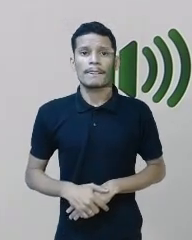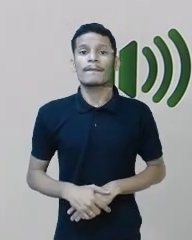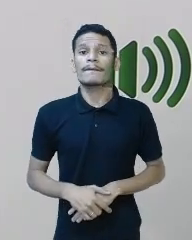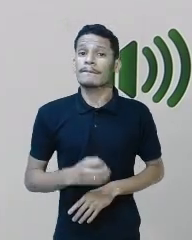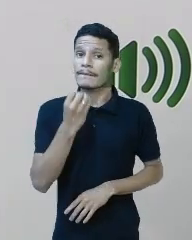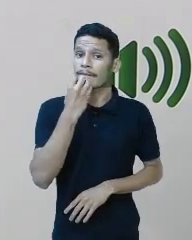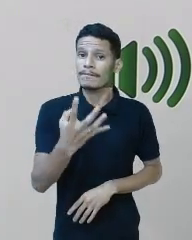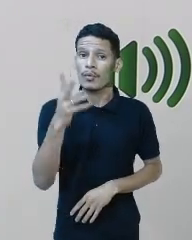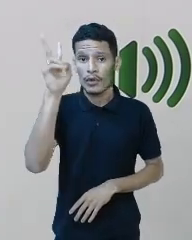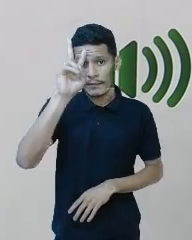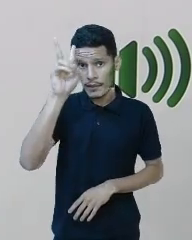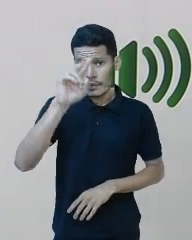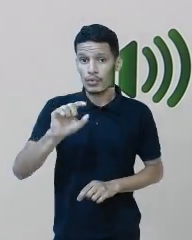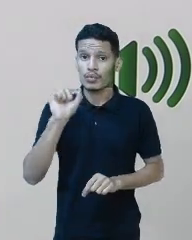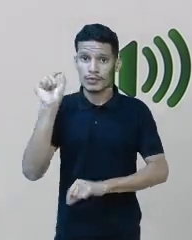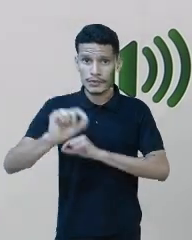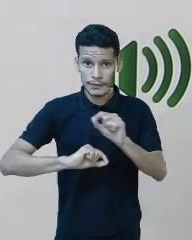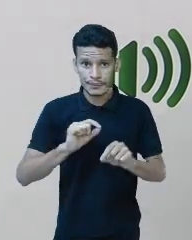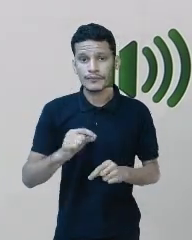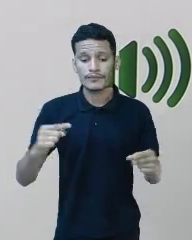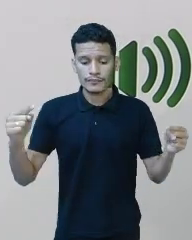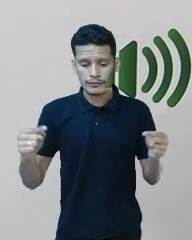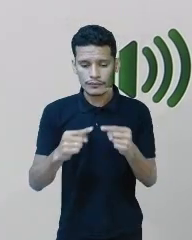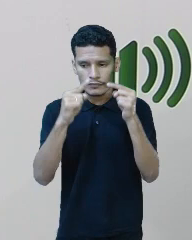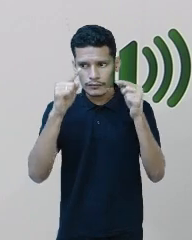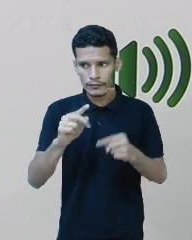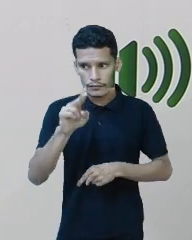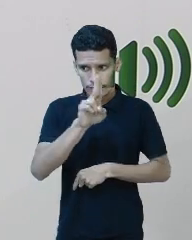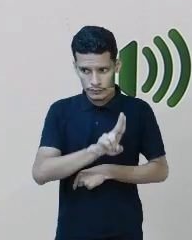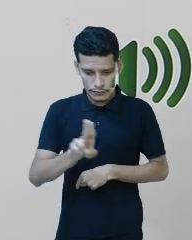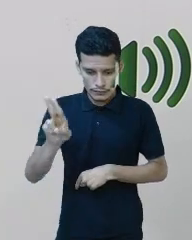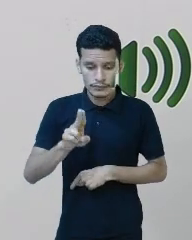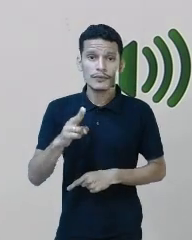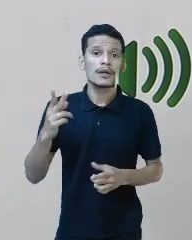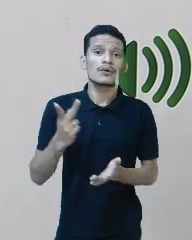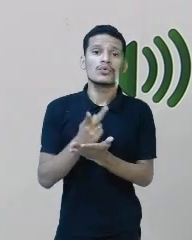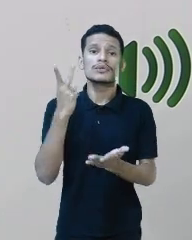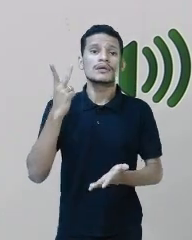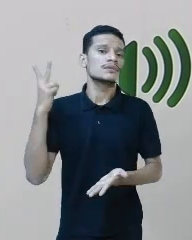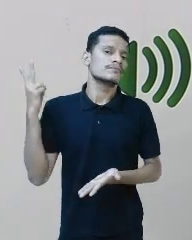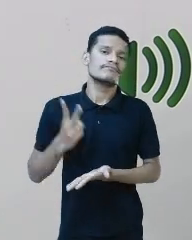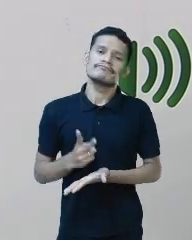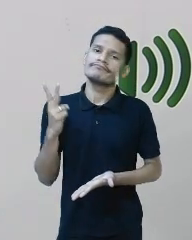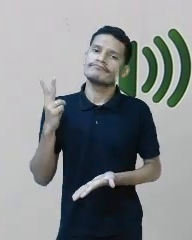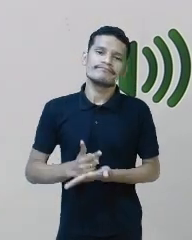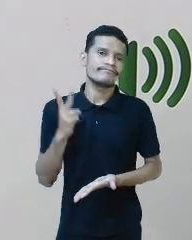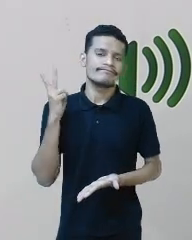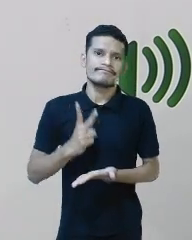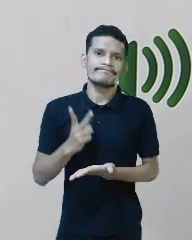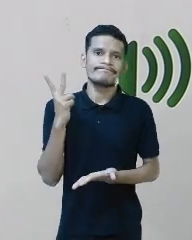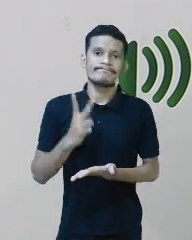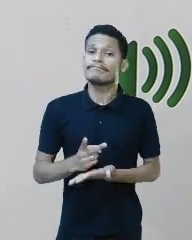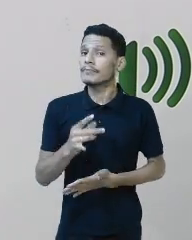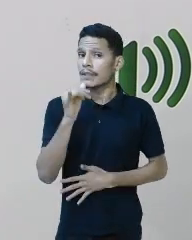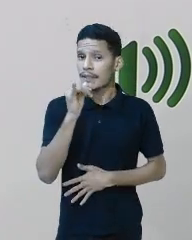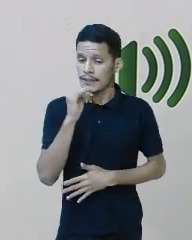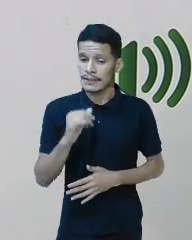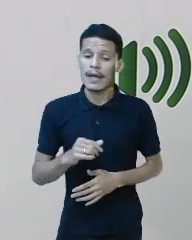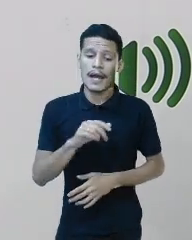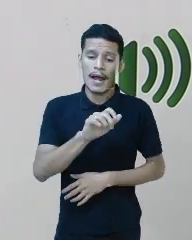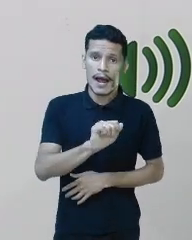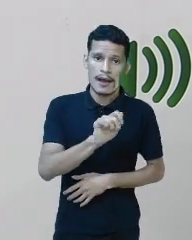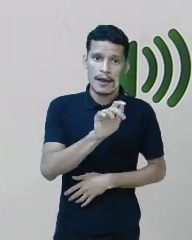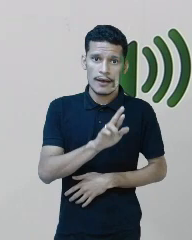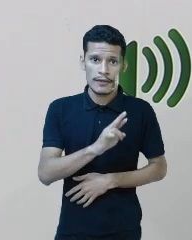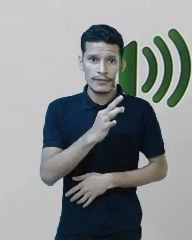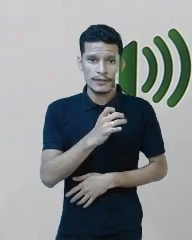Vale lembrar, a concordância nominal ocorre com frequência entre o artigo, os